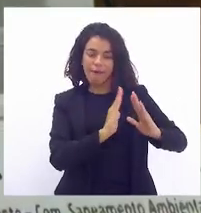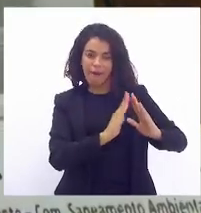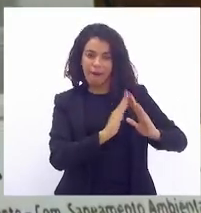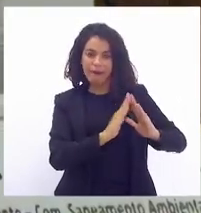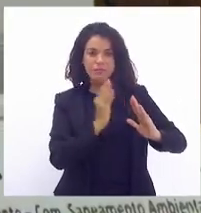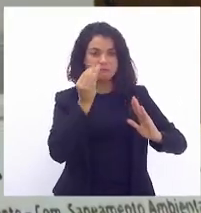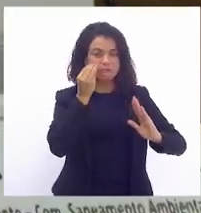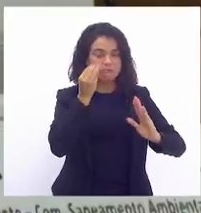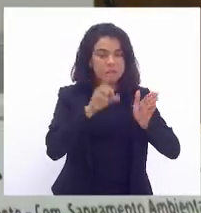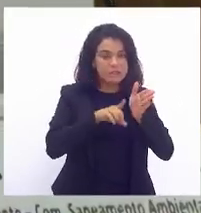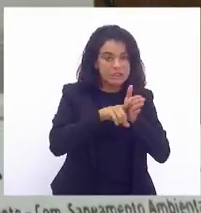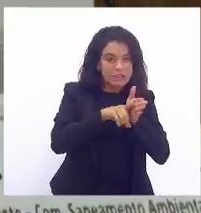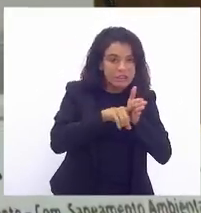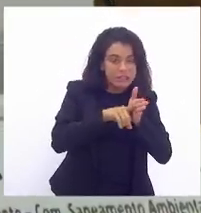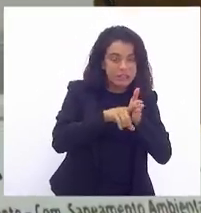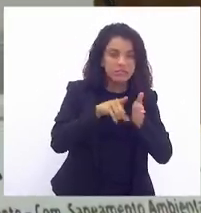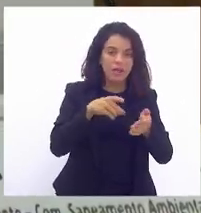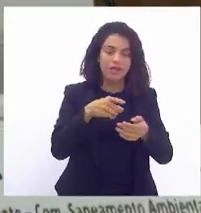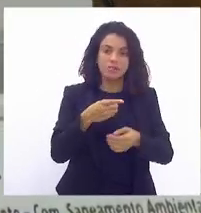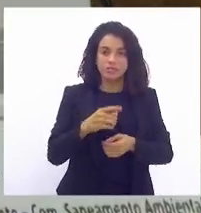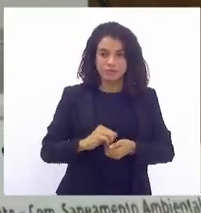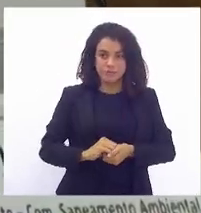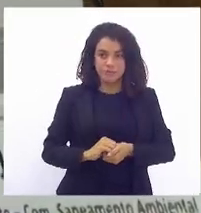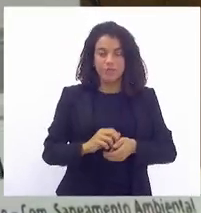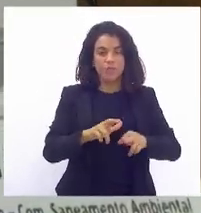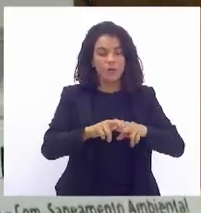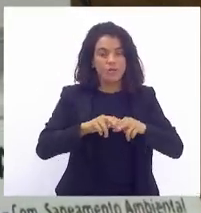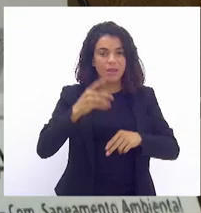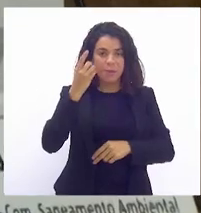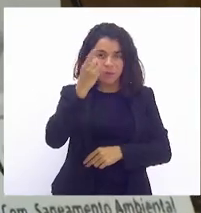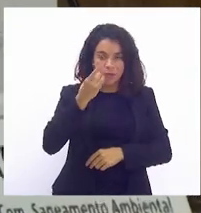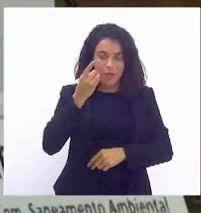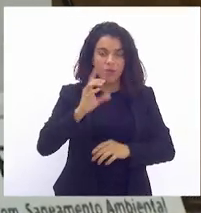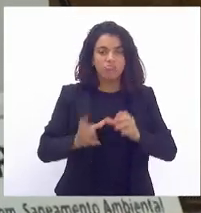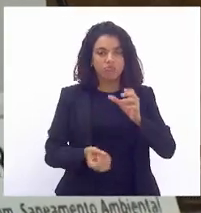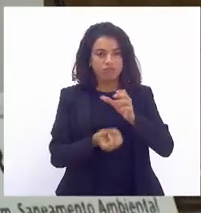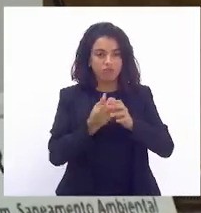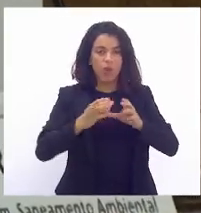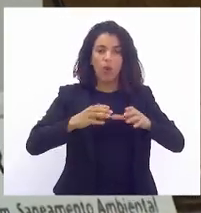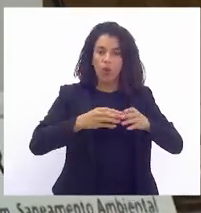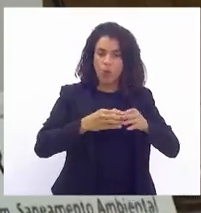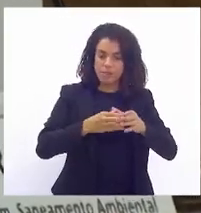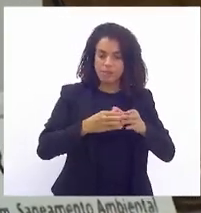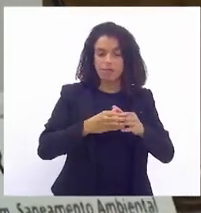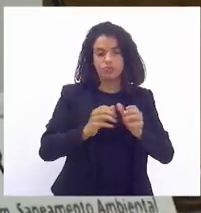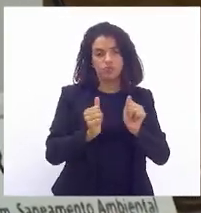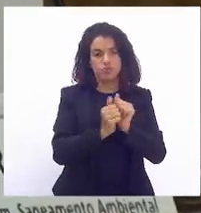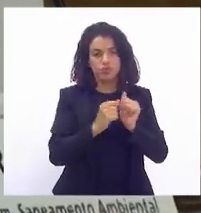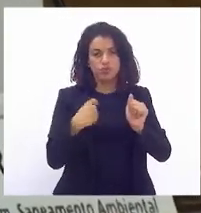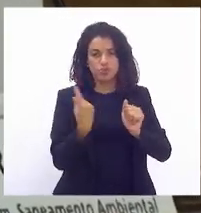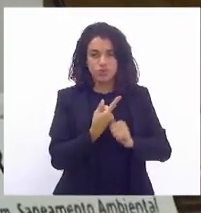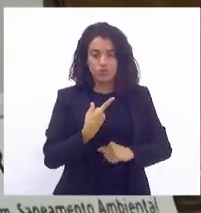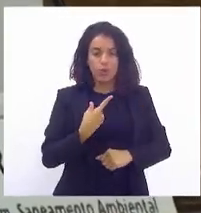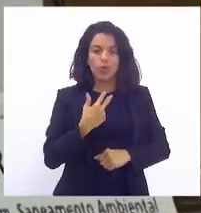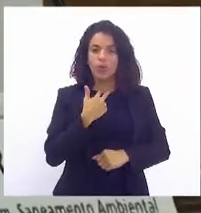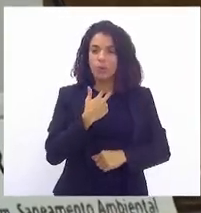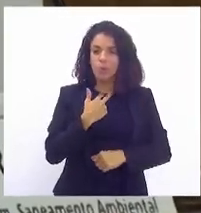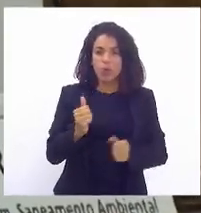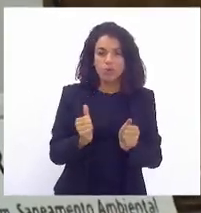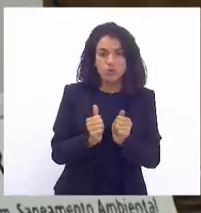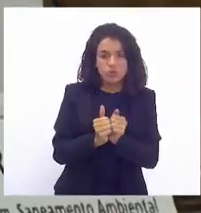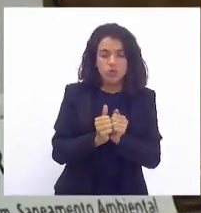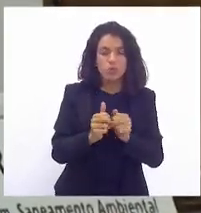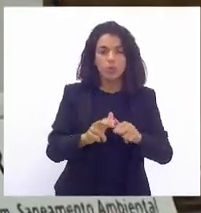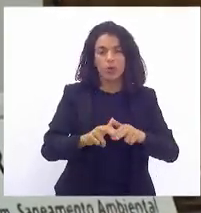o teste. Então, a deputada Lucinha, a qual faz parte da Comissão de Saneamento Ambiental conosco, não vai poder estar presente, pois